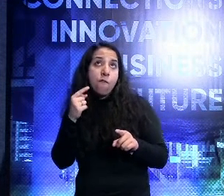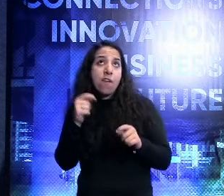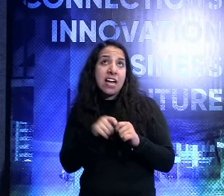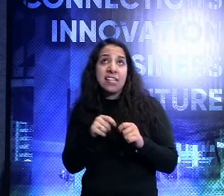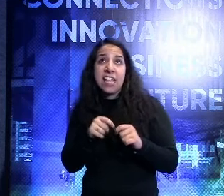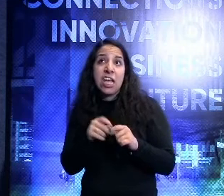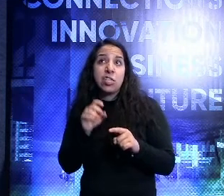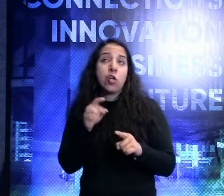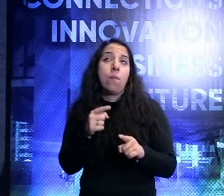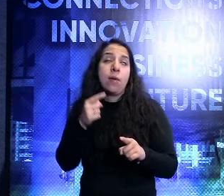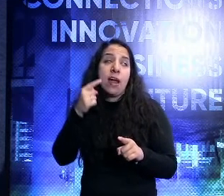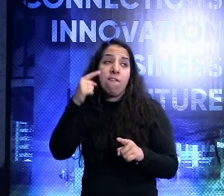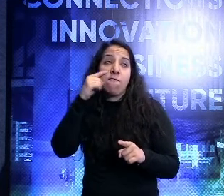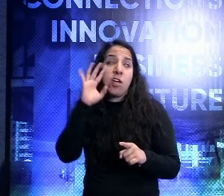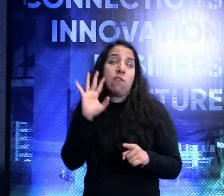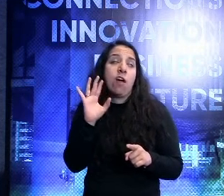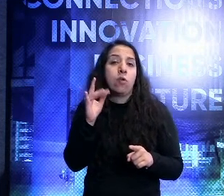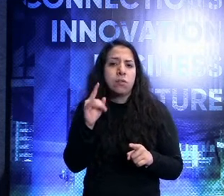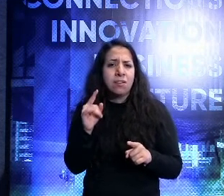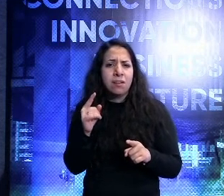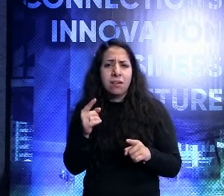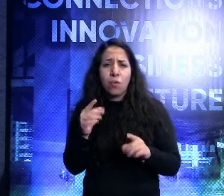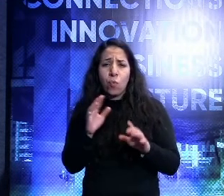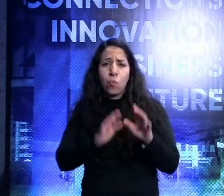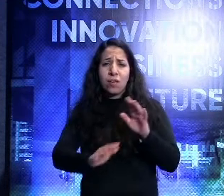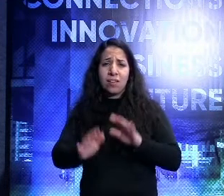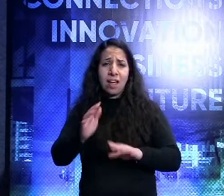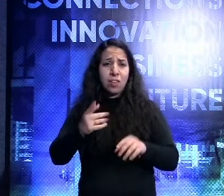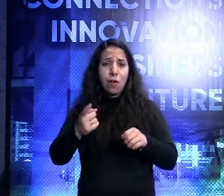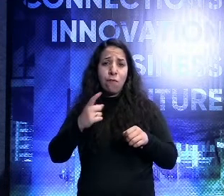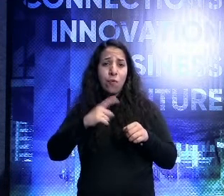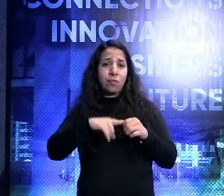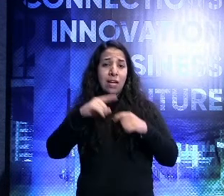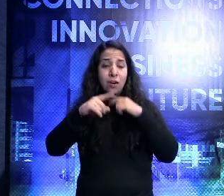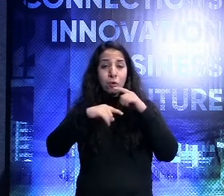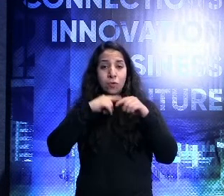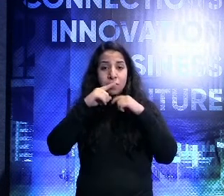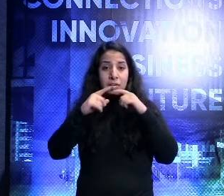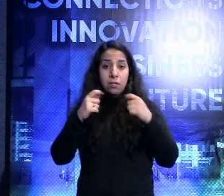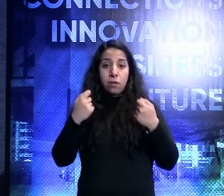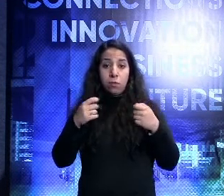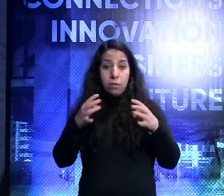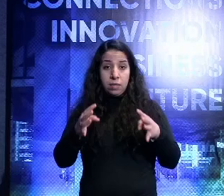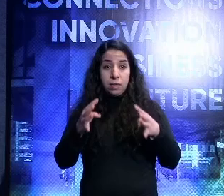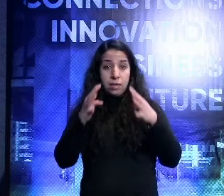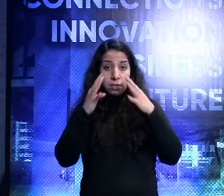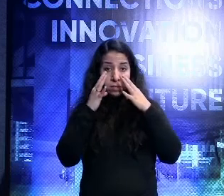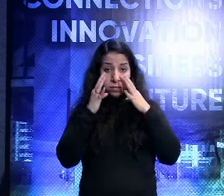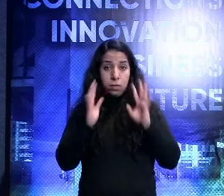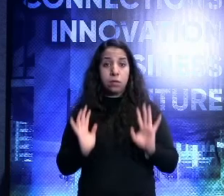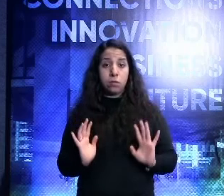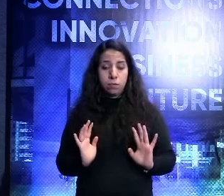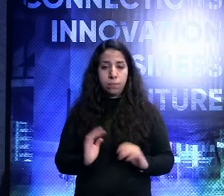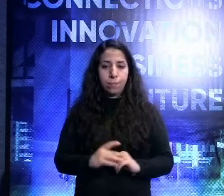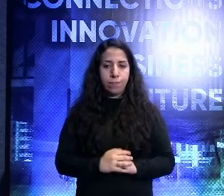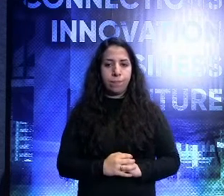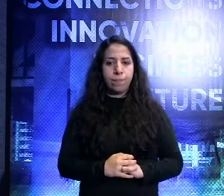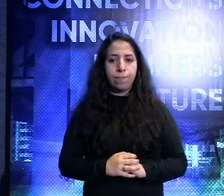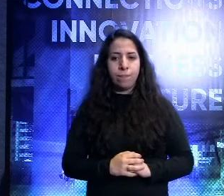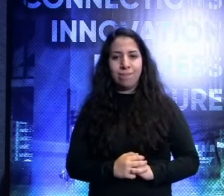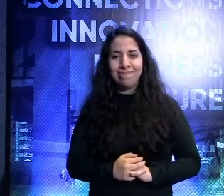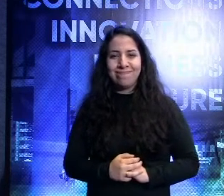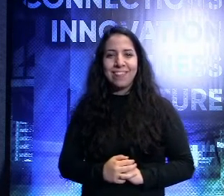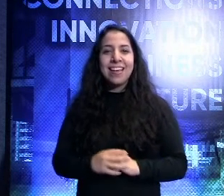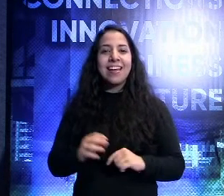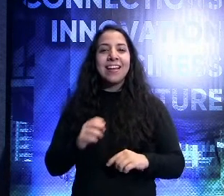gente. Toma cuidado com esse tipo de coisa. Beleza? Lembra sempre, não é fogo no parquinho. Beleza? Game Days